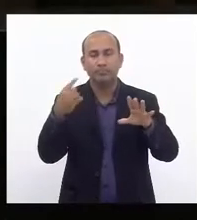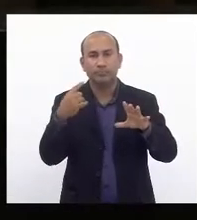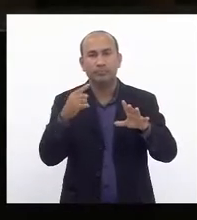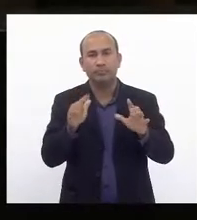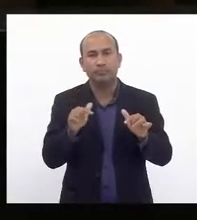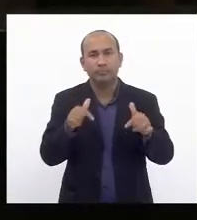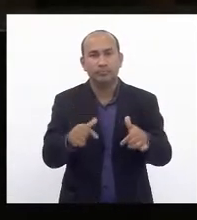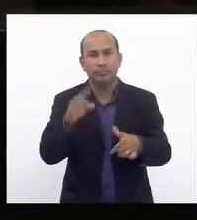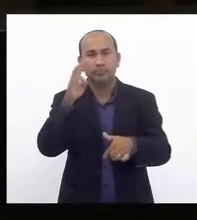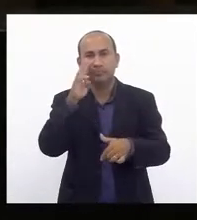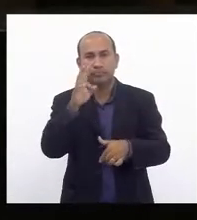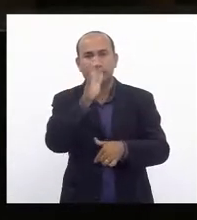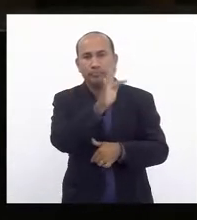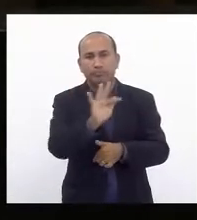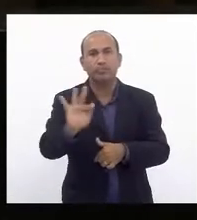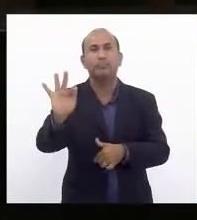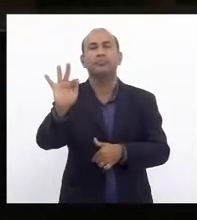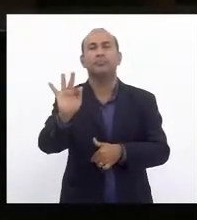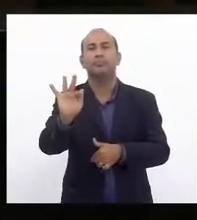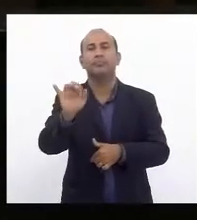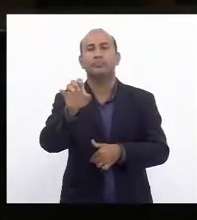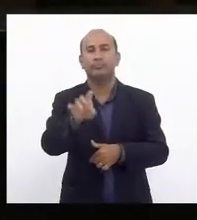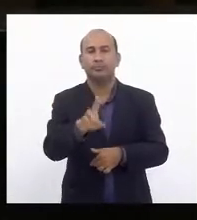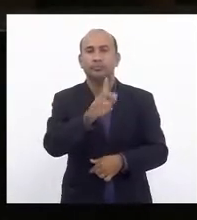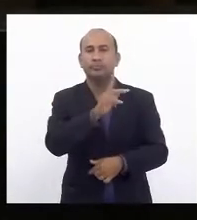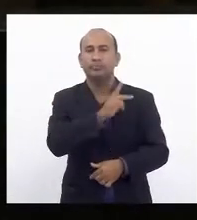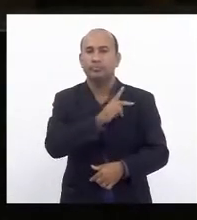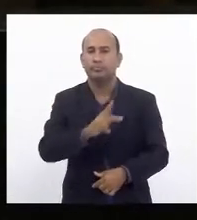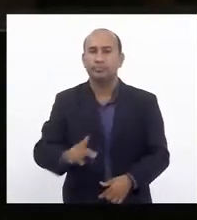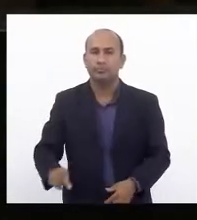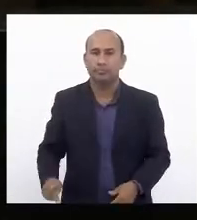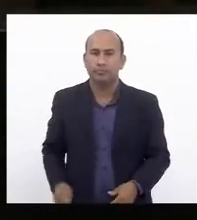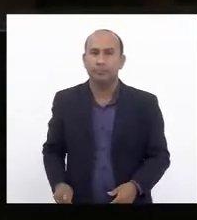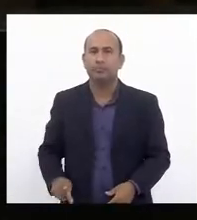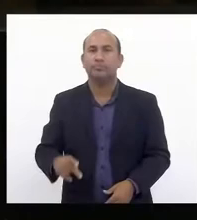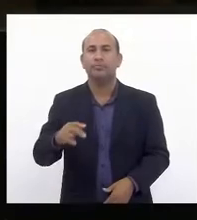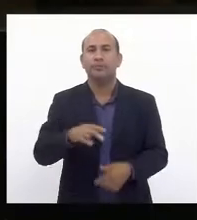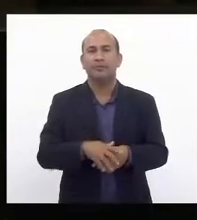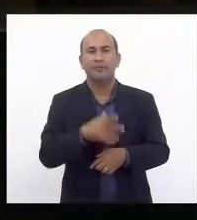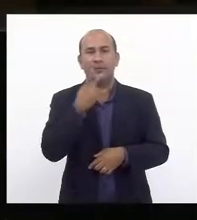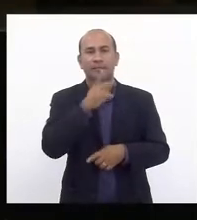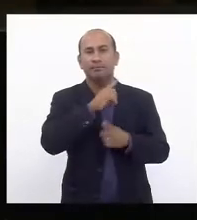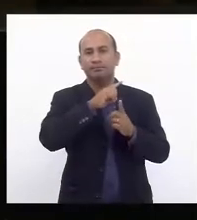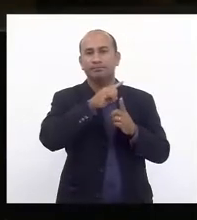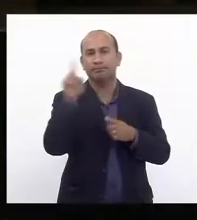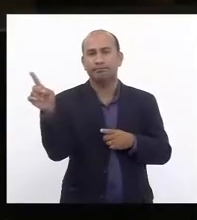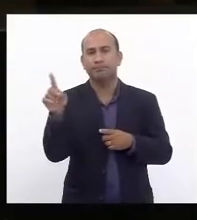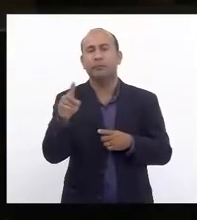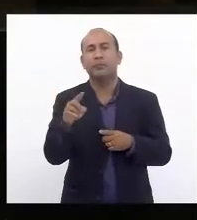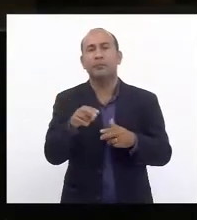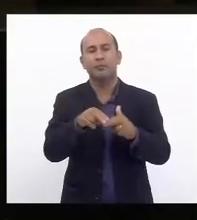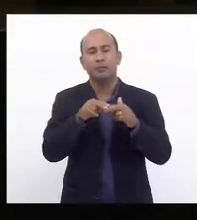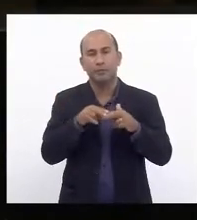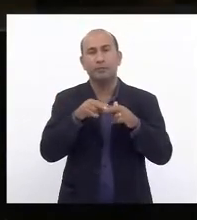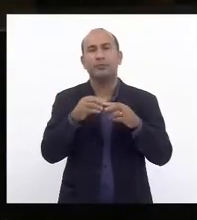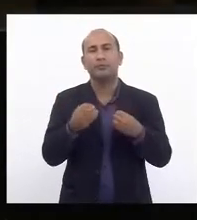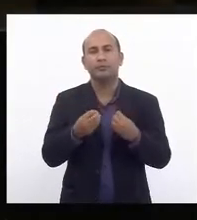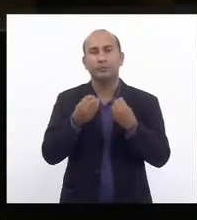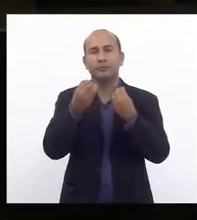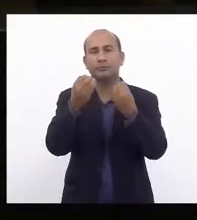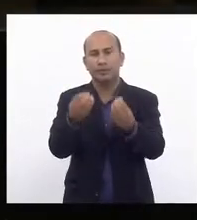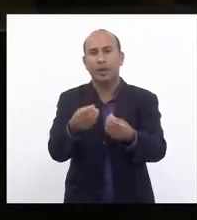em âmbito federal, que é do presidente da República negando a possibilidade de garantirmos